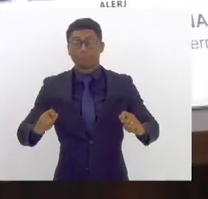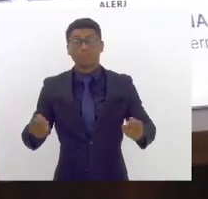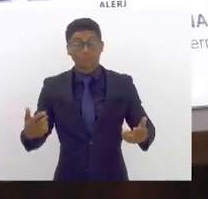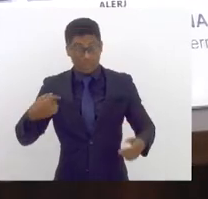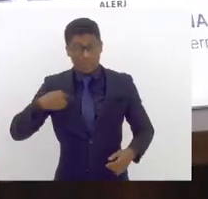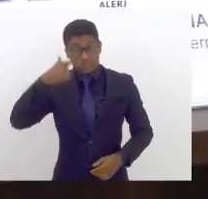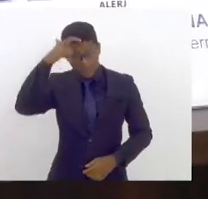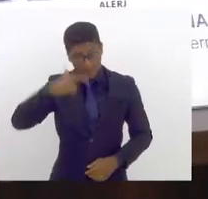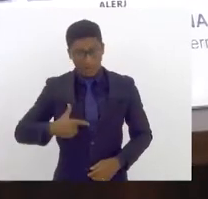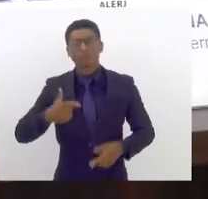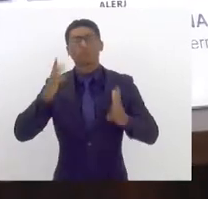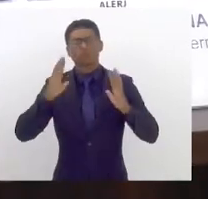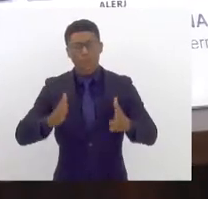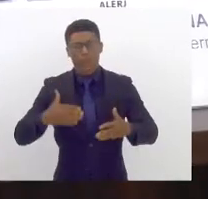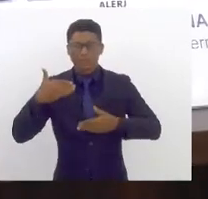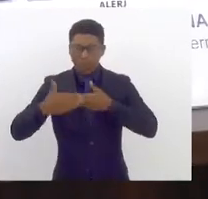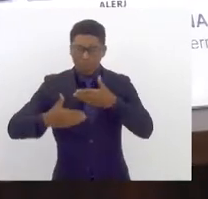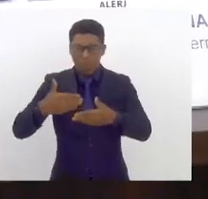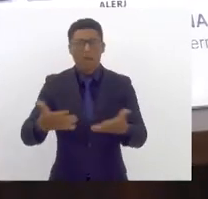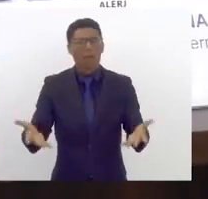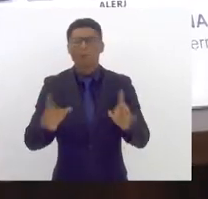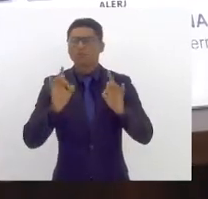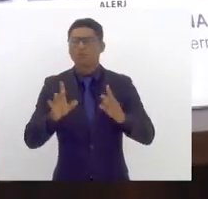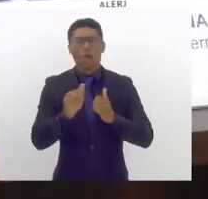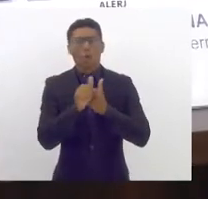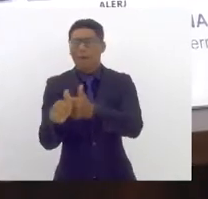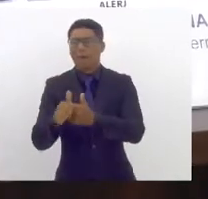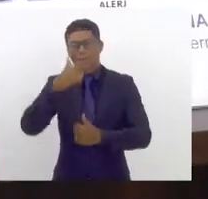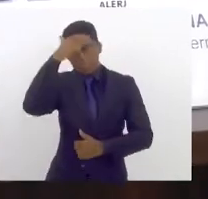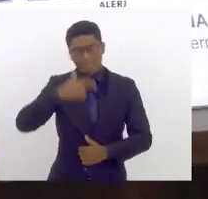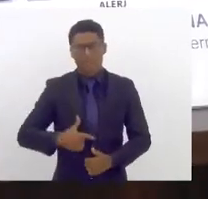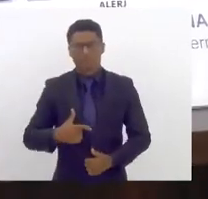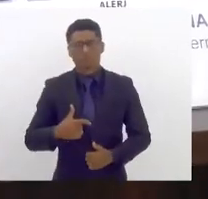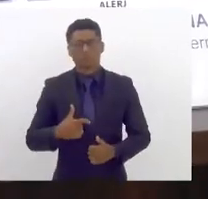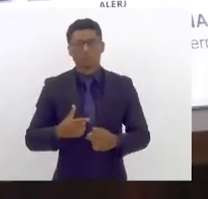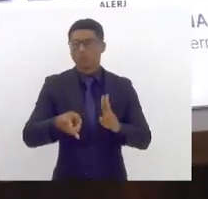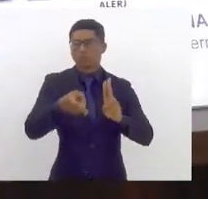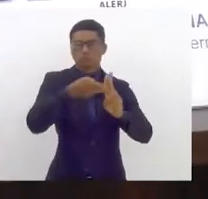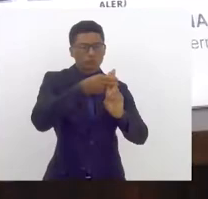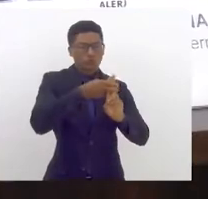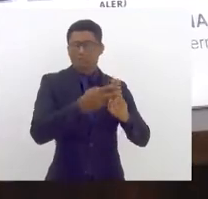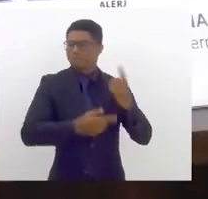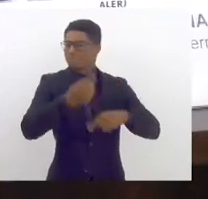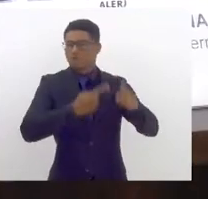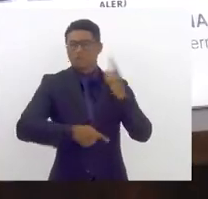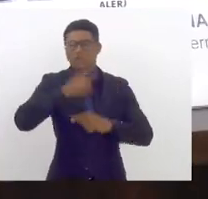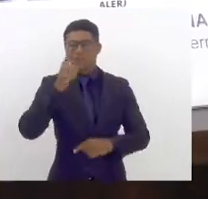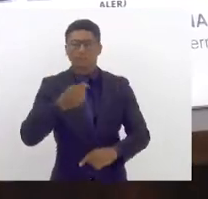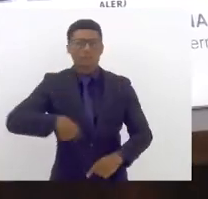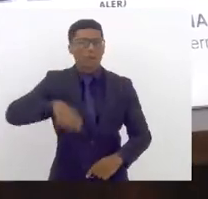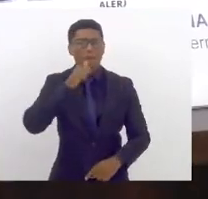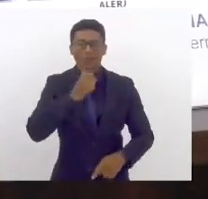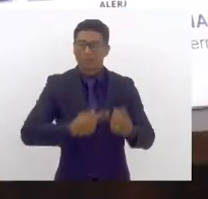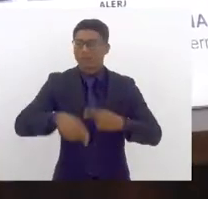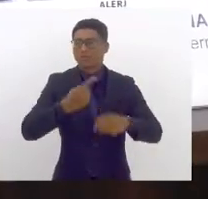só em acompanhamento né e viva o SUS viva cddm e viva nós mulheres obrigada